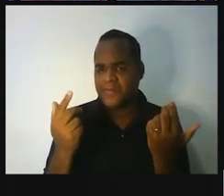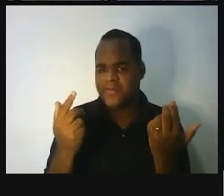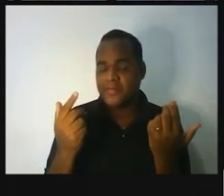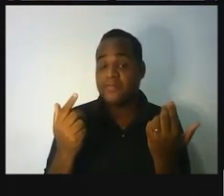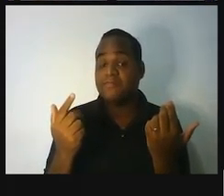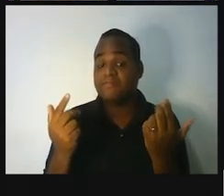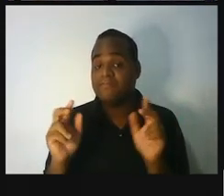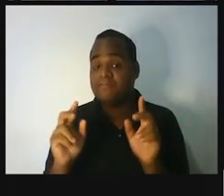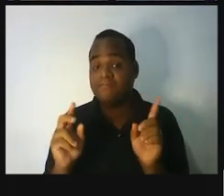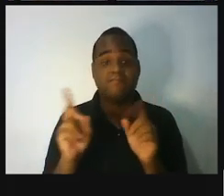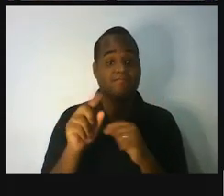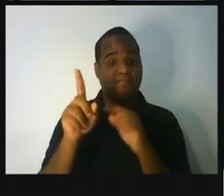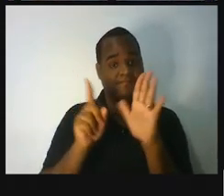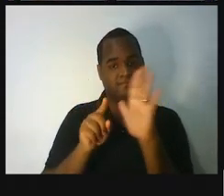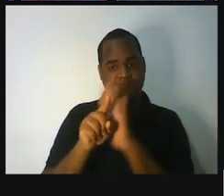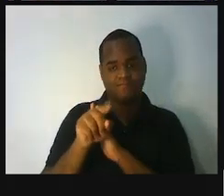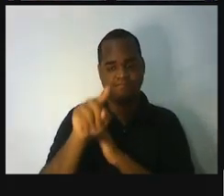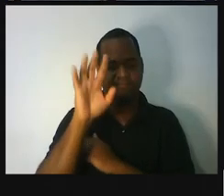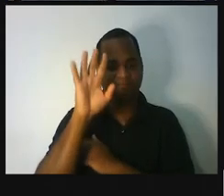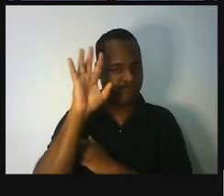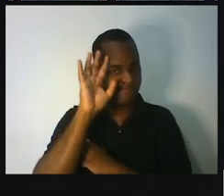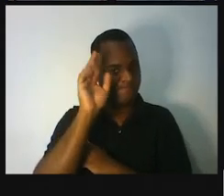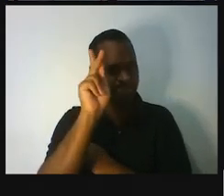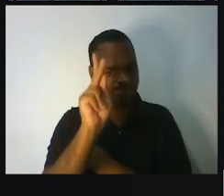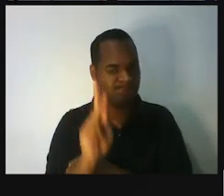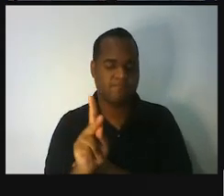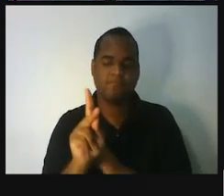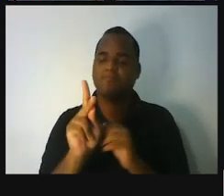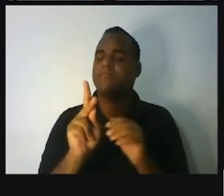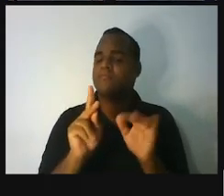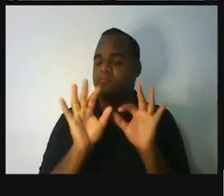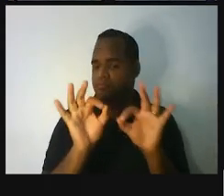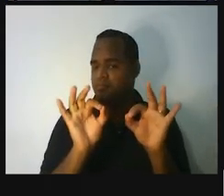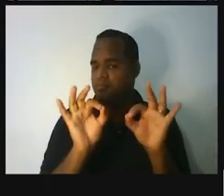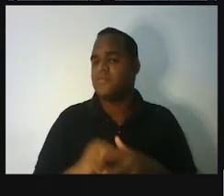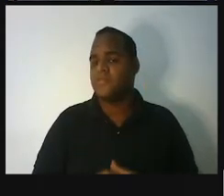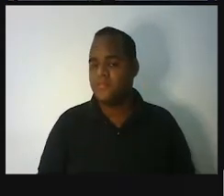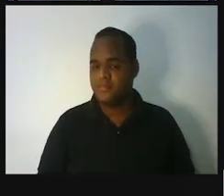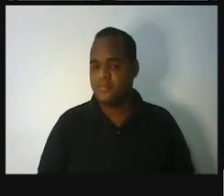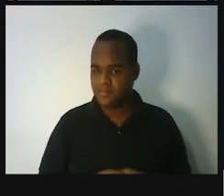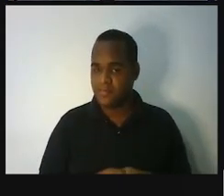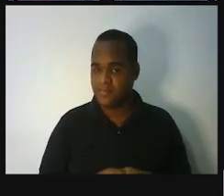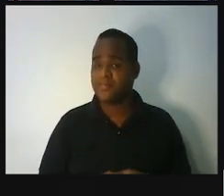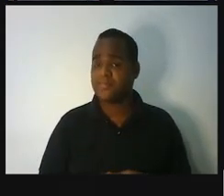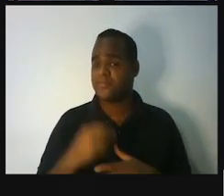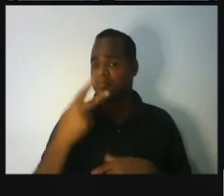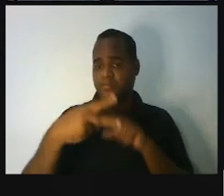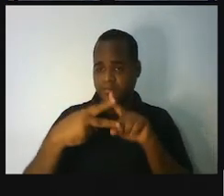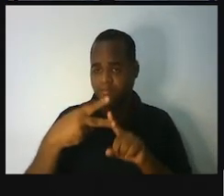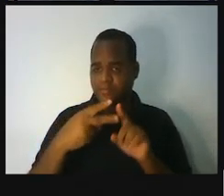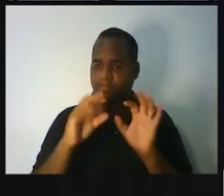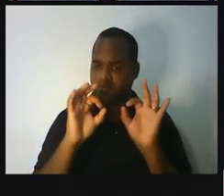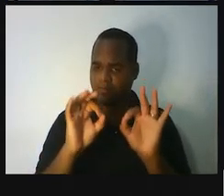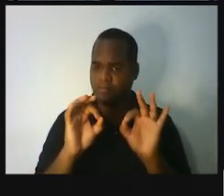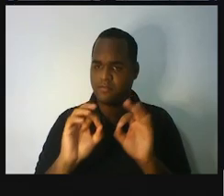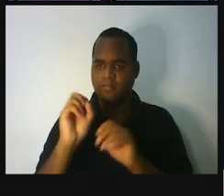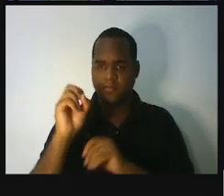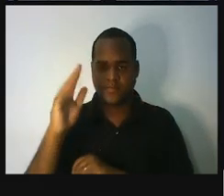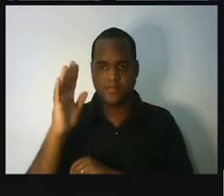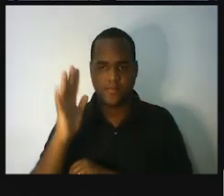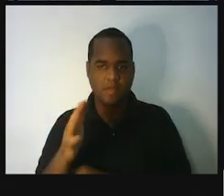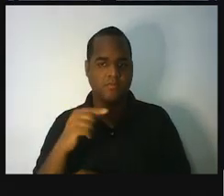Essa pergunta você vai responder aí para você, tá bom? Bom, esses dois aqui já estão em hectômetro cúbico,